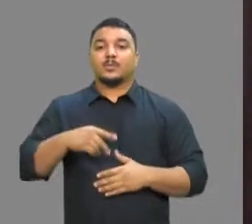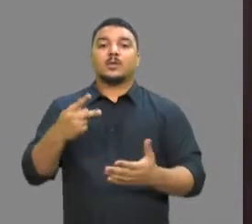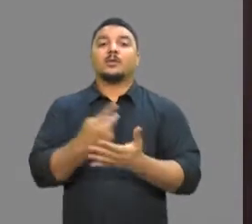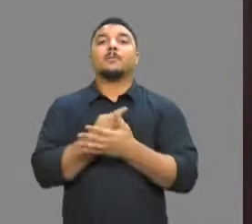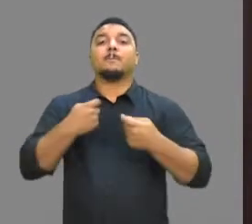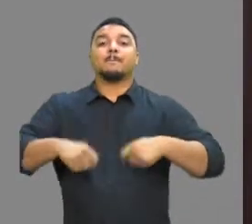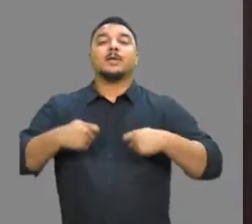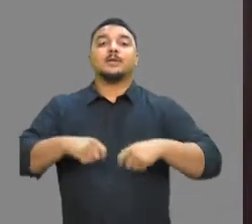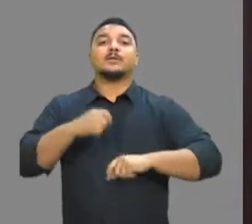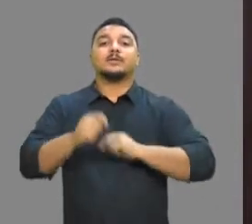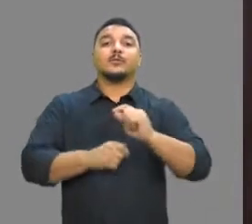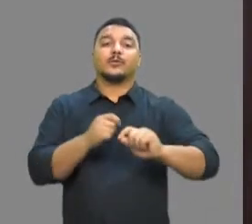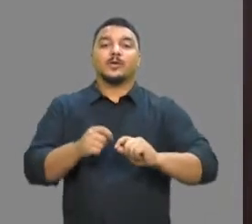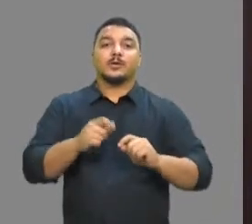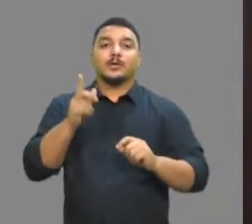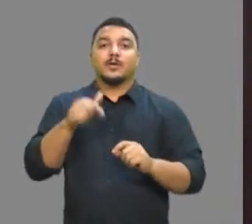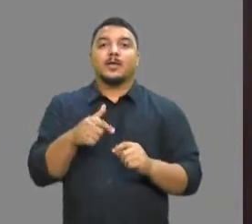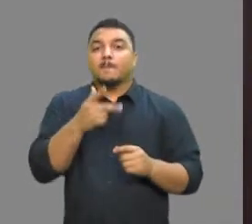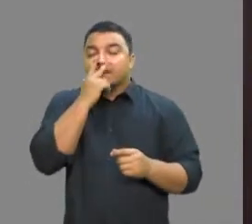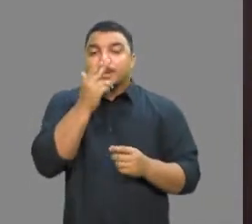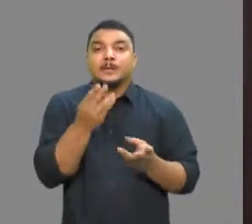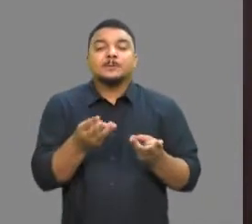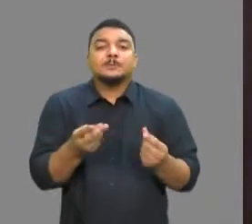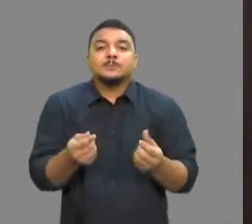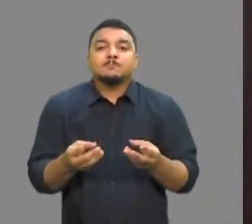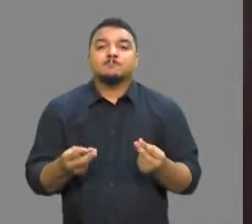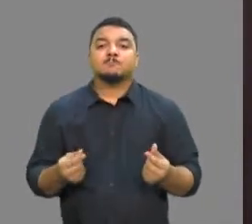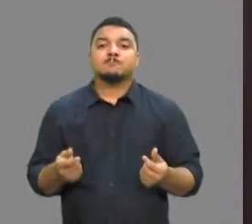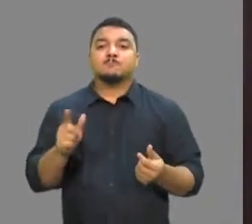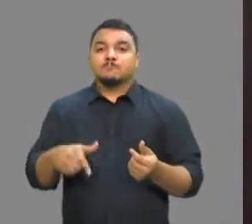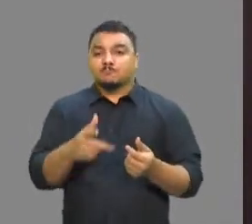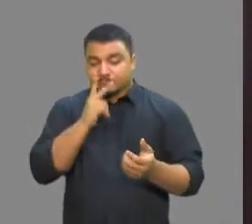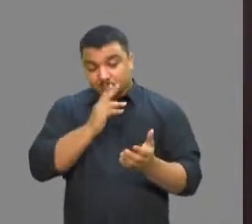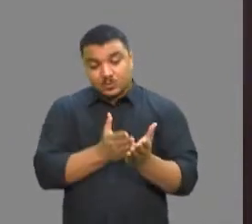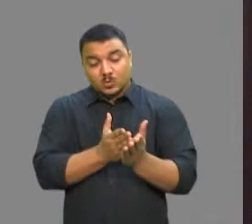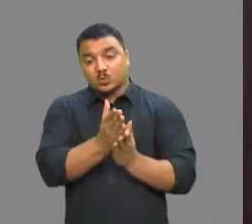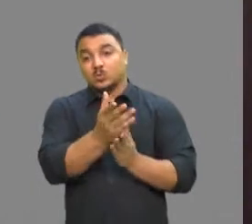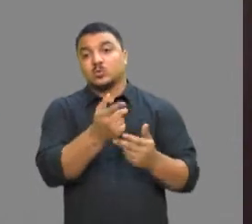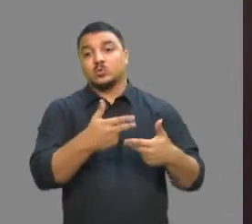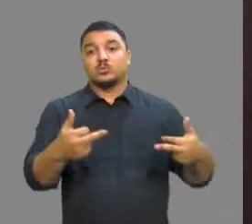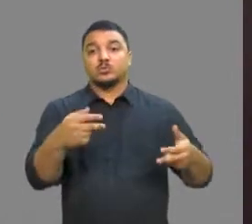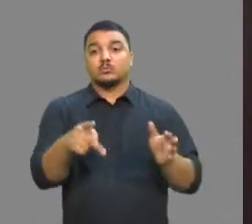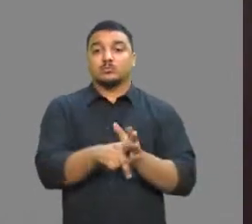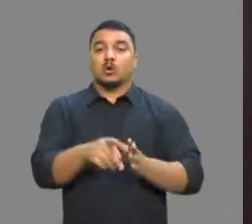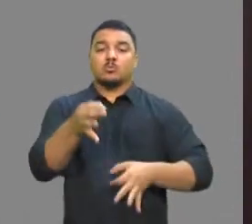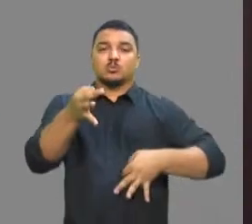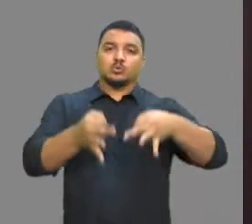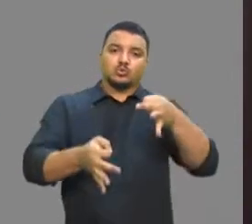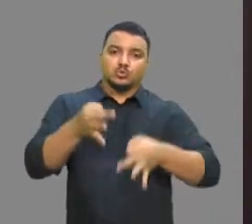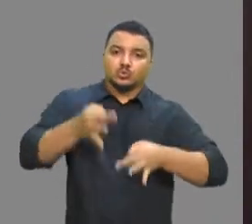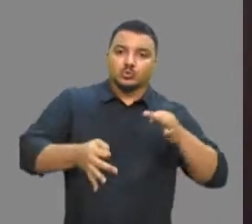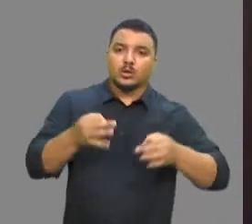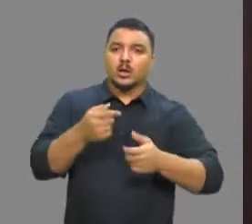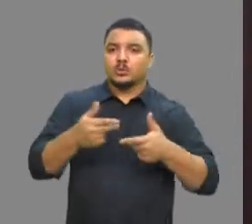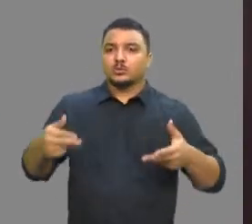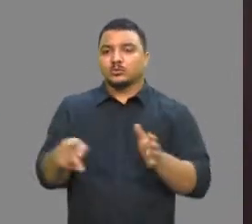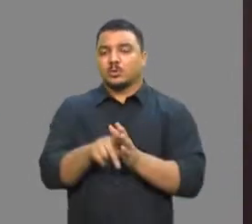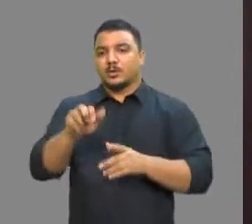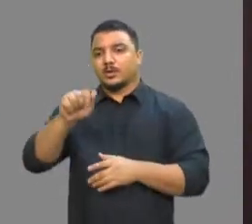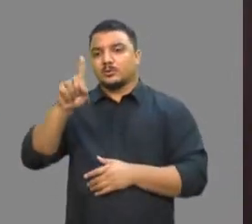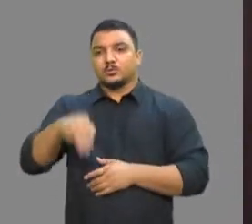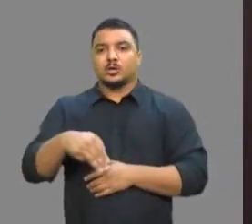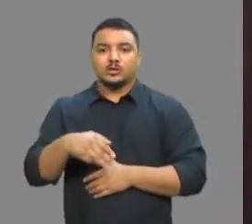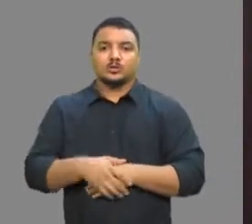precisaria de uma sequência de atos jurídicos, de ações